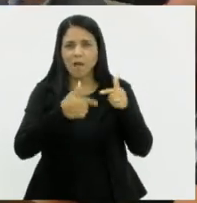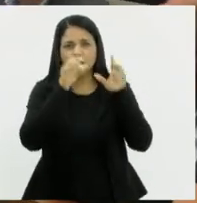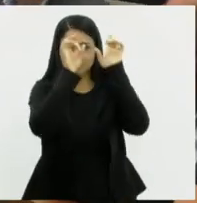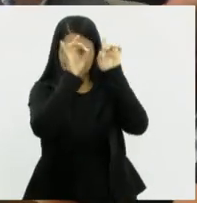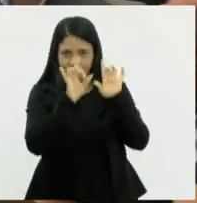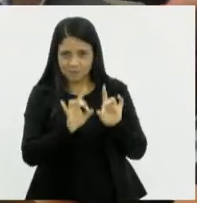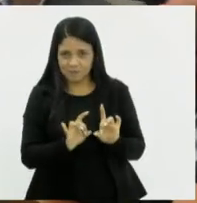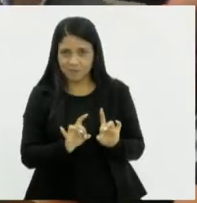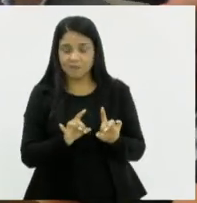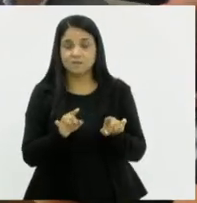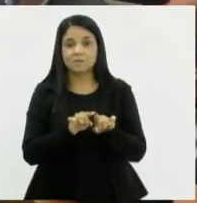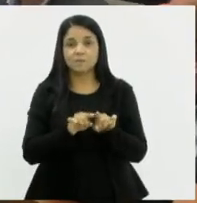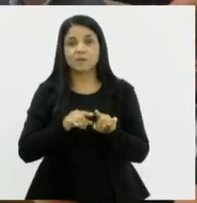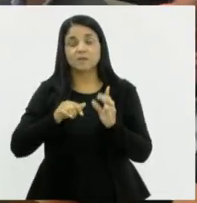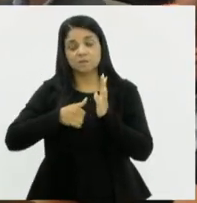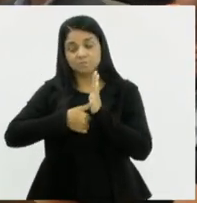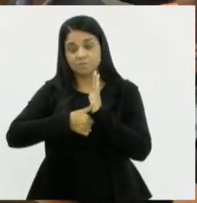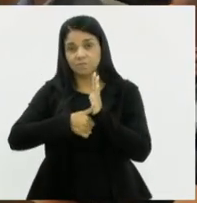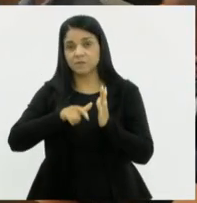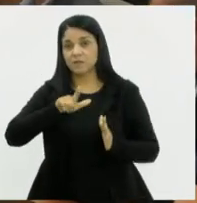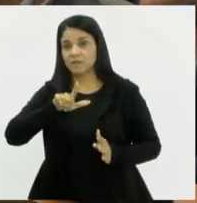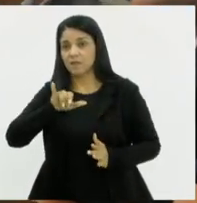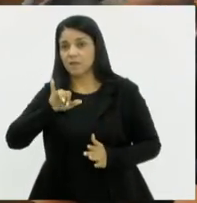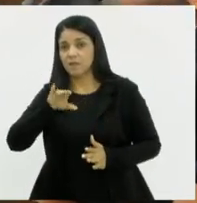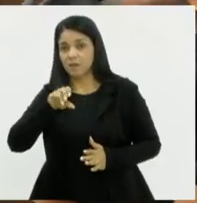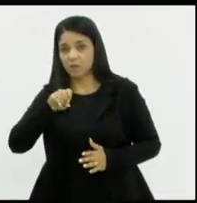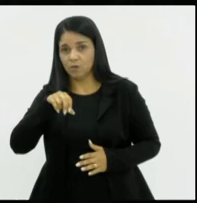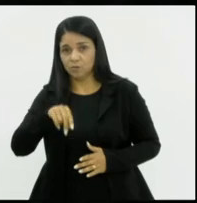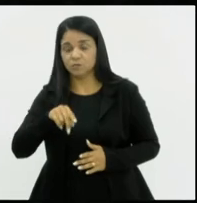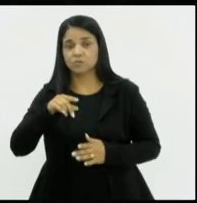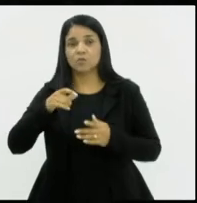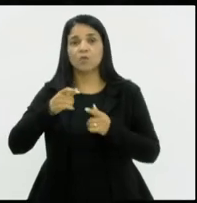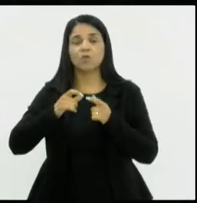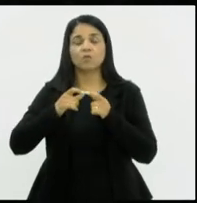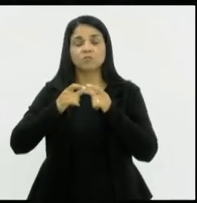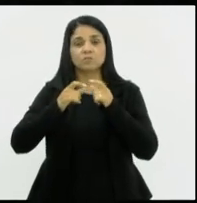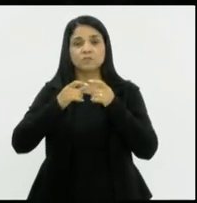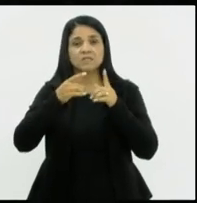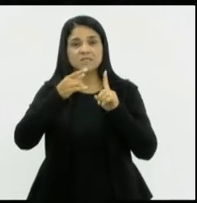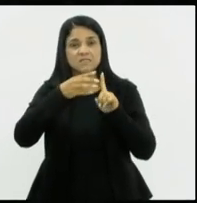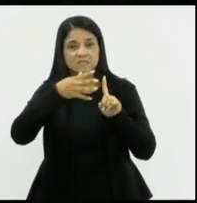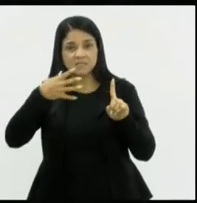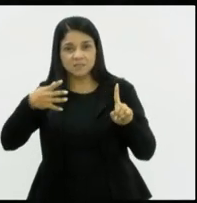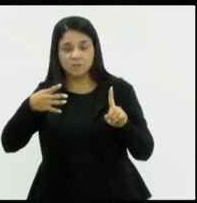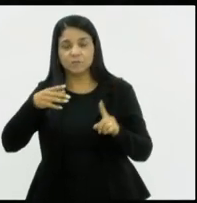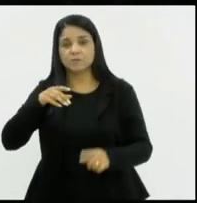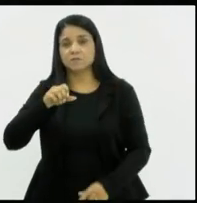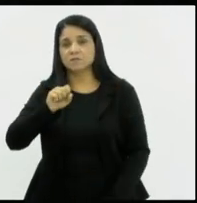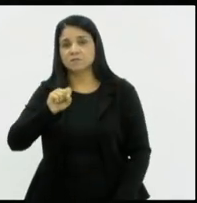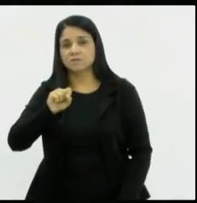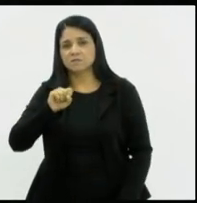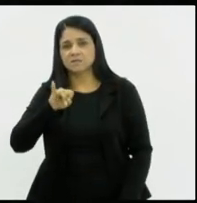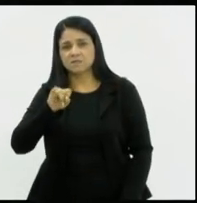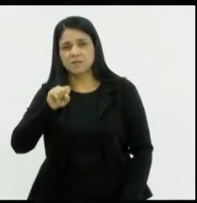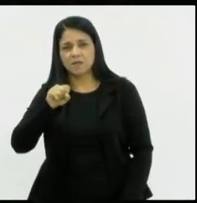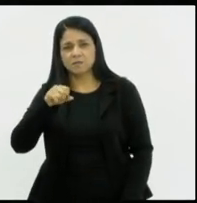Lions específico de síndrome de pós-pólio, nós temos um Lions